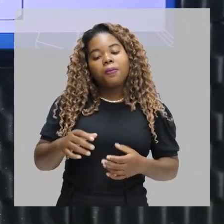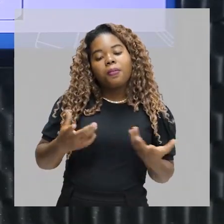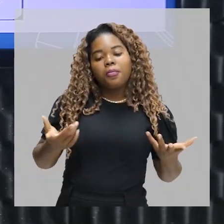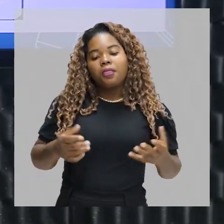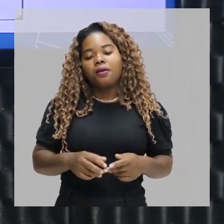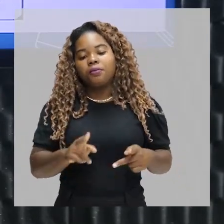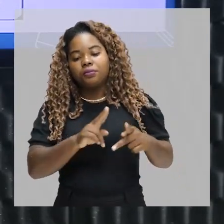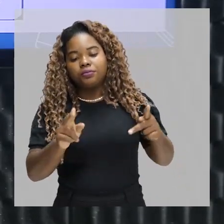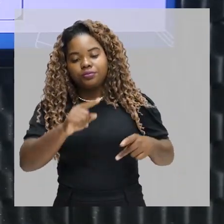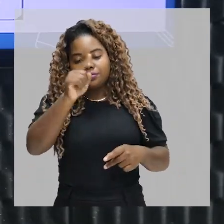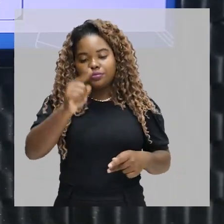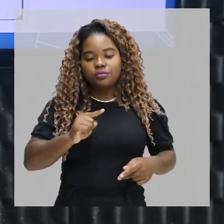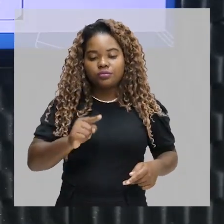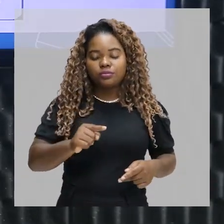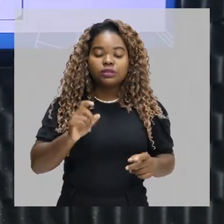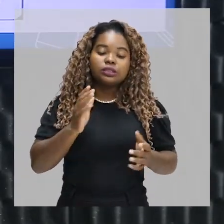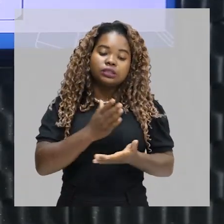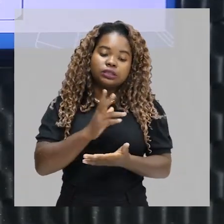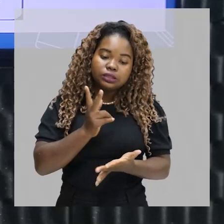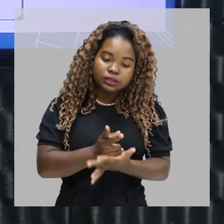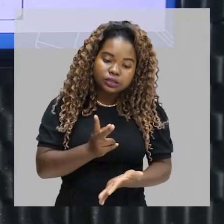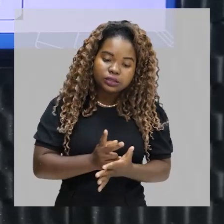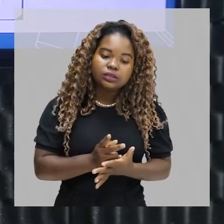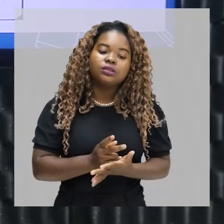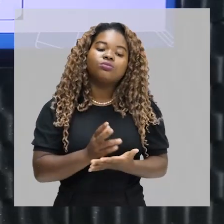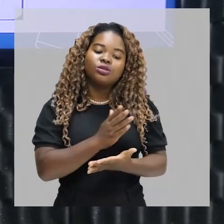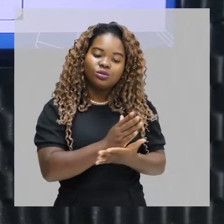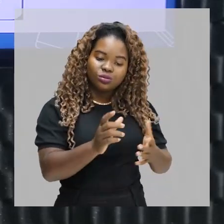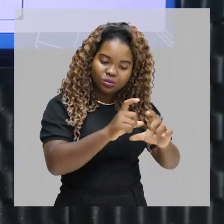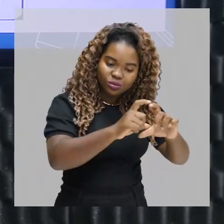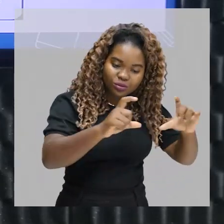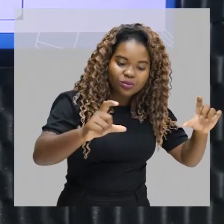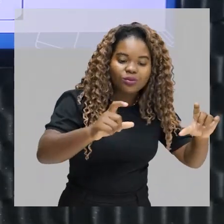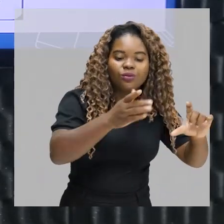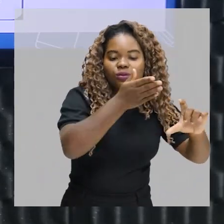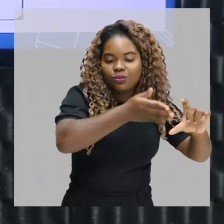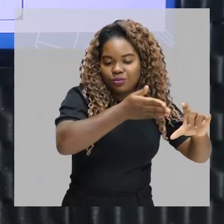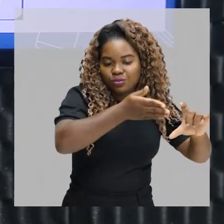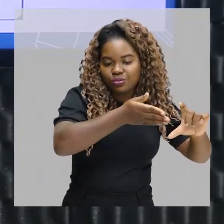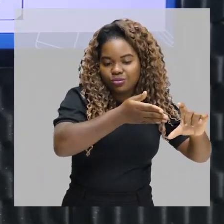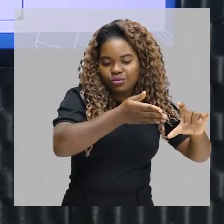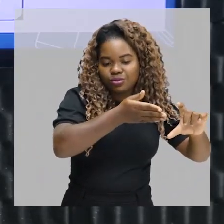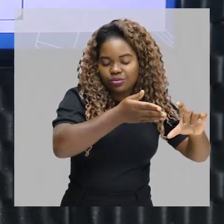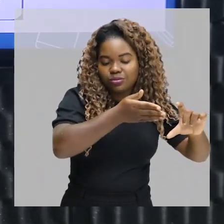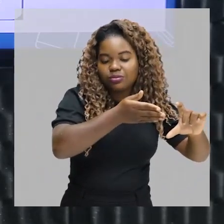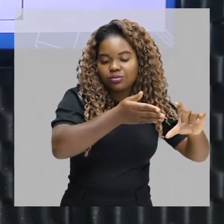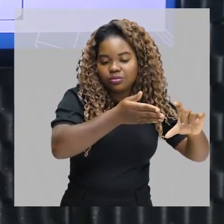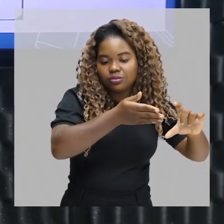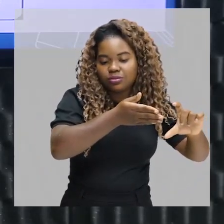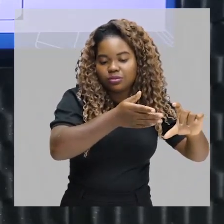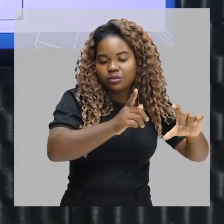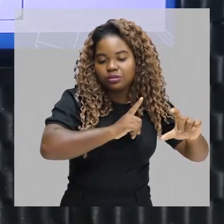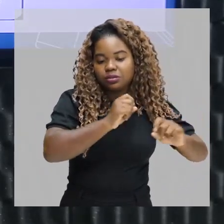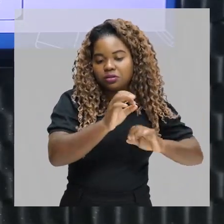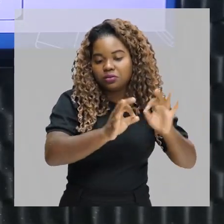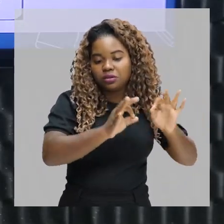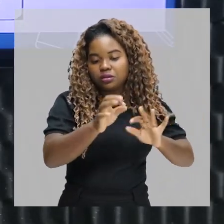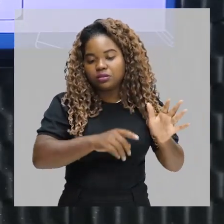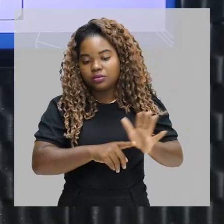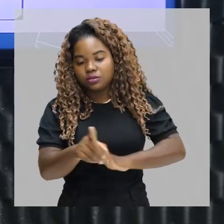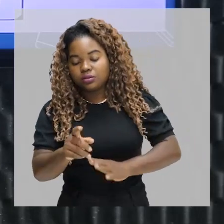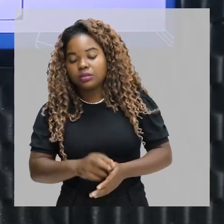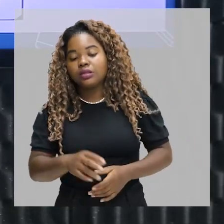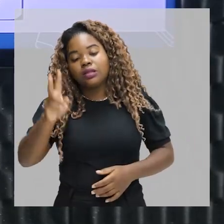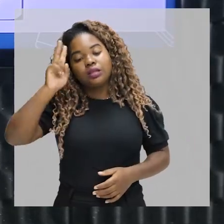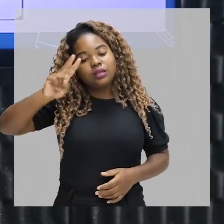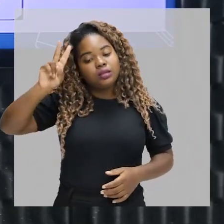no começo da frase, fazendo referência à construção da pergunta, tá? Lembrando que no inglês a gente tem